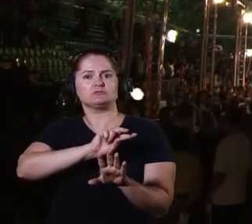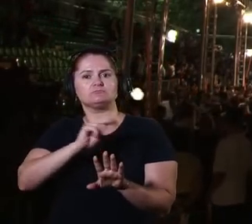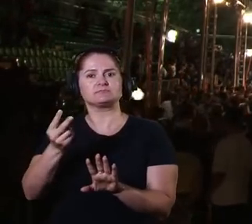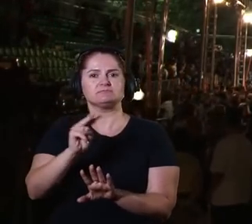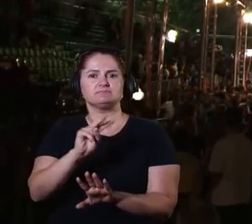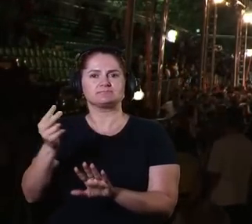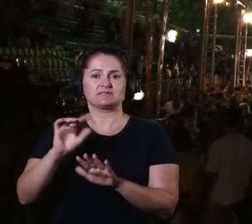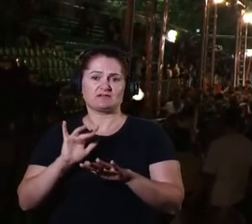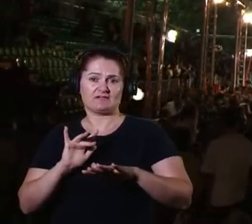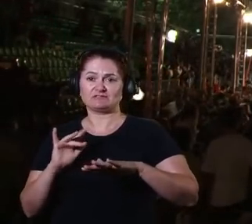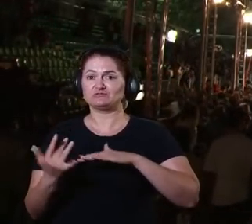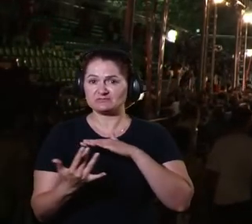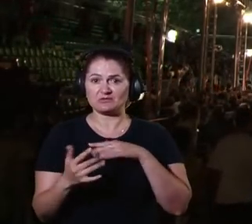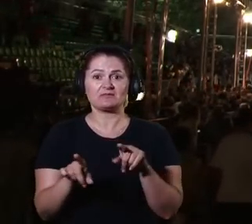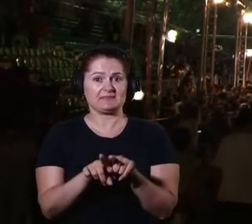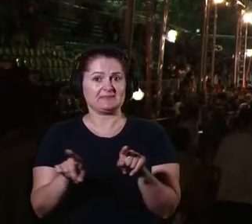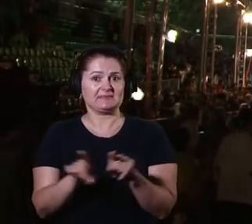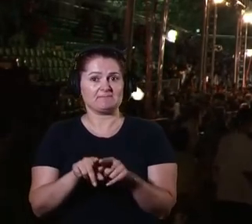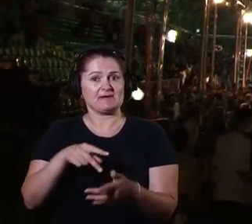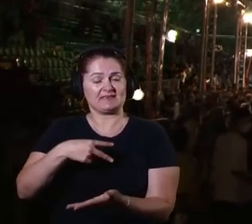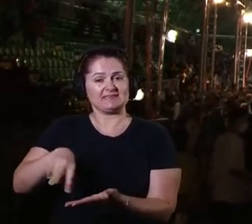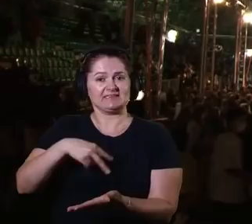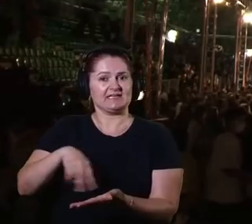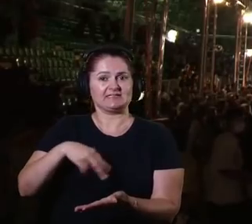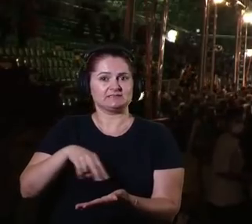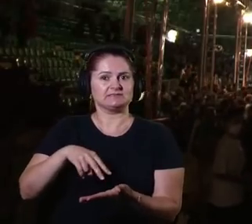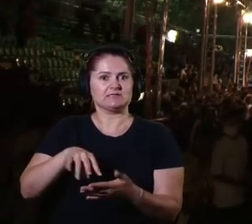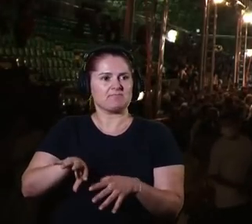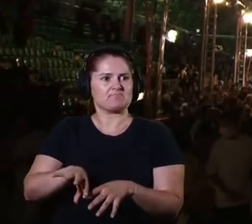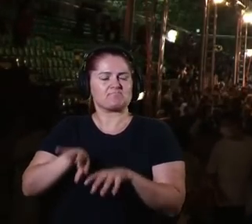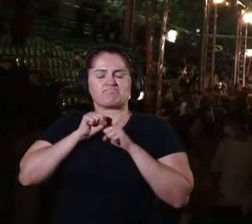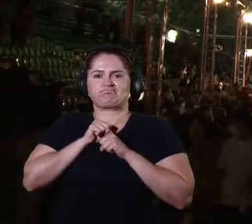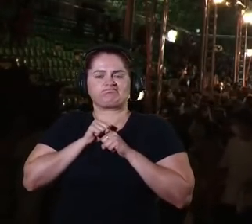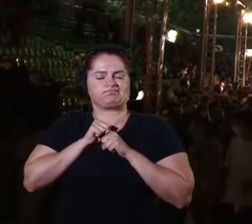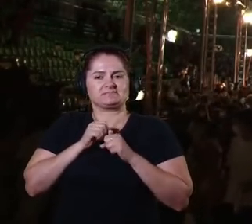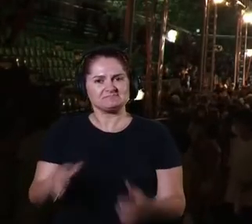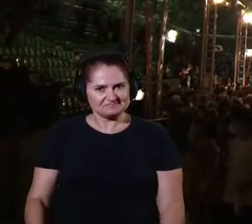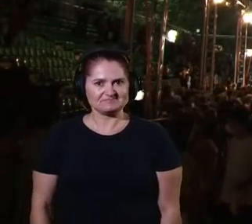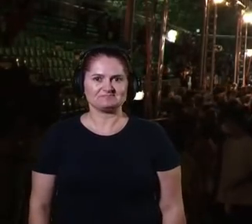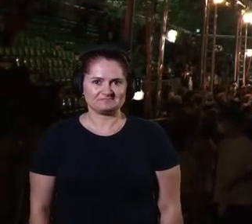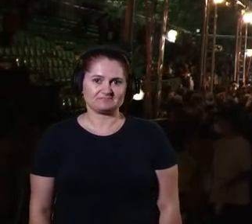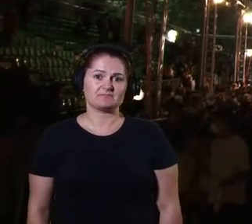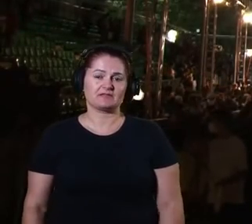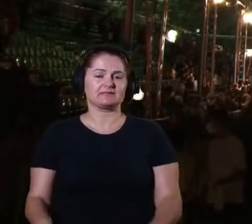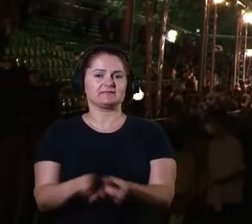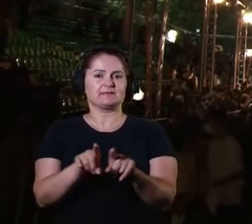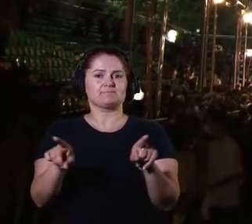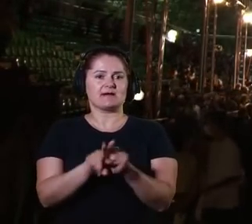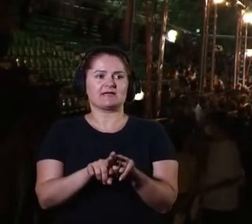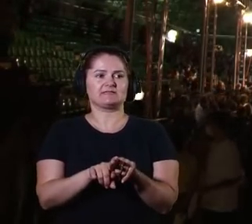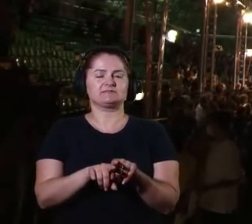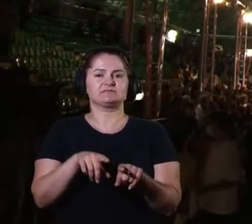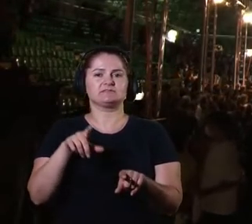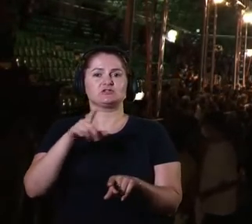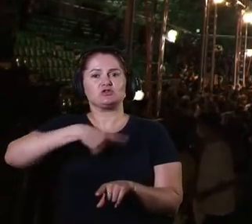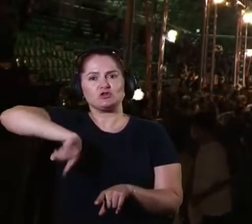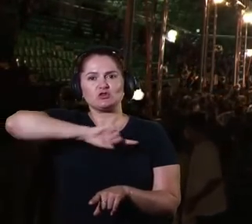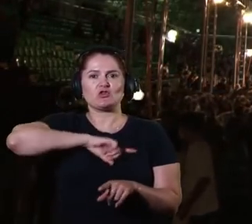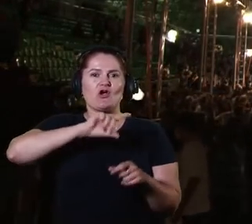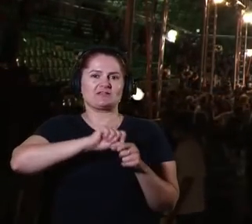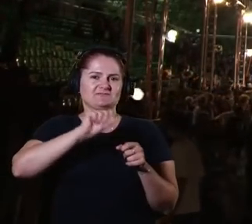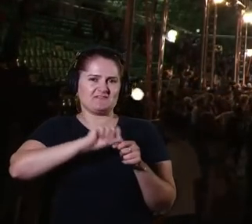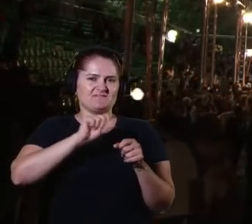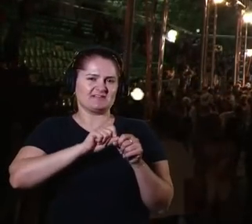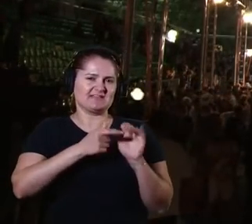reproduzir nas nossas redes essa dança que literalmente pegou a dança, hein? E durante os nossos programas. Também. Vamos fazer um merchan do teu